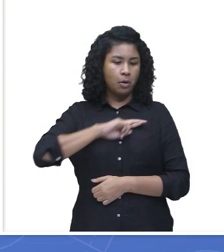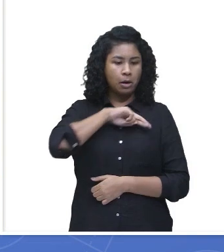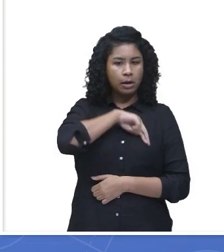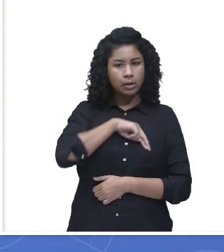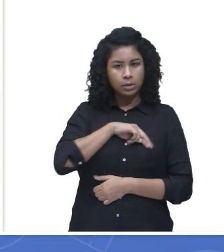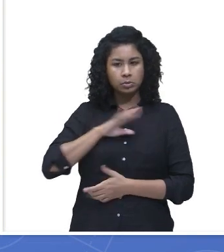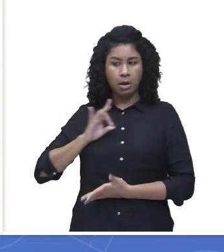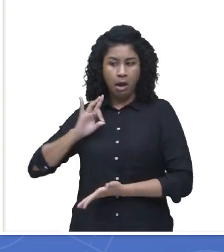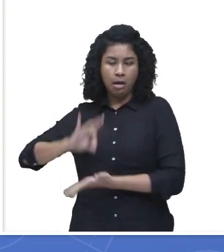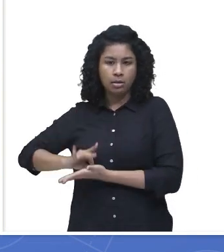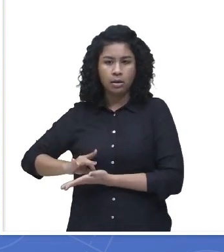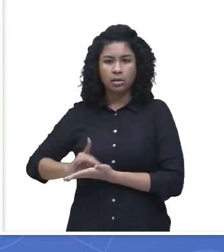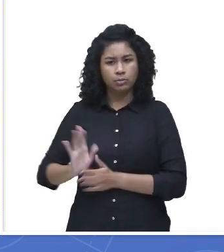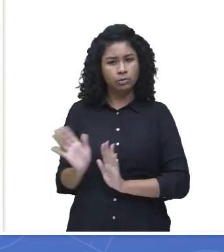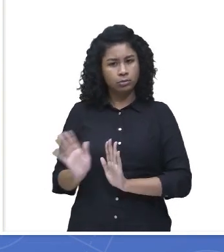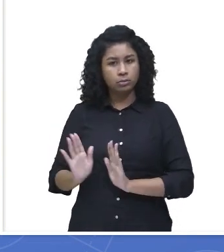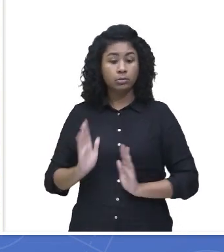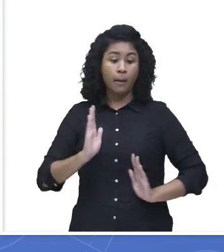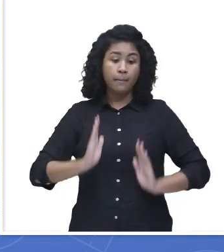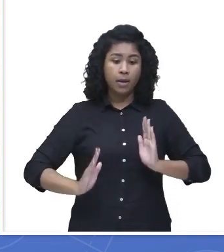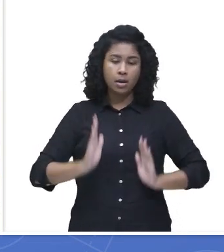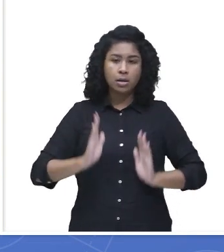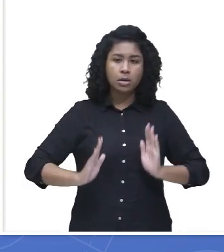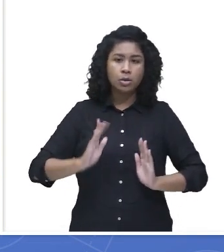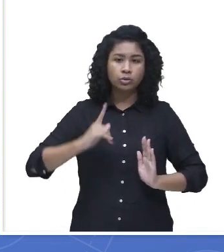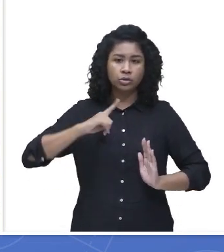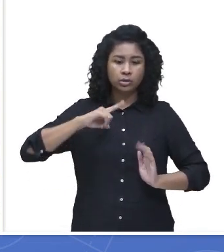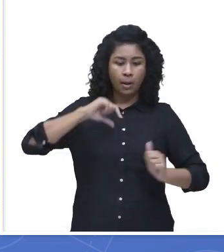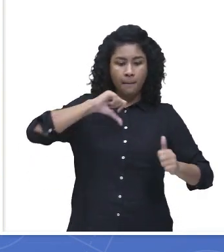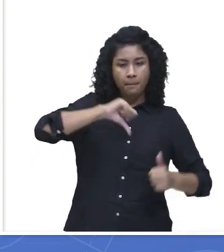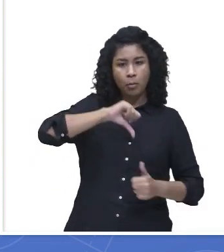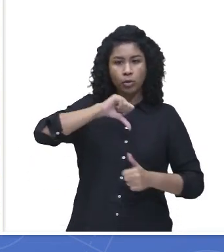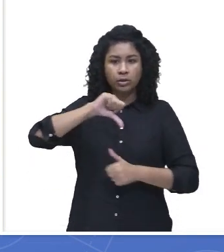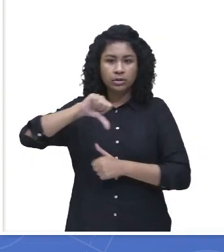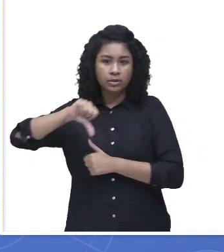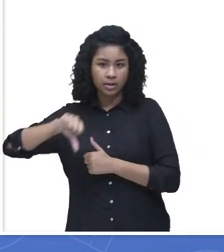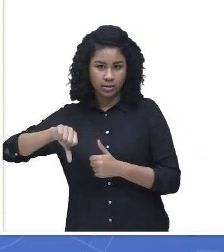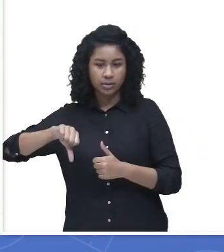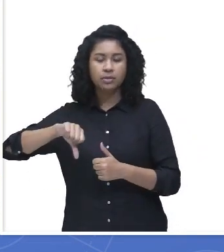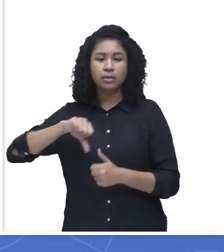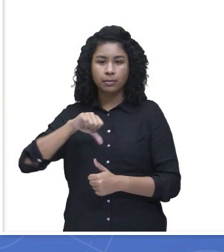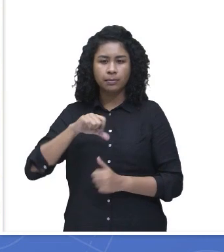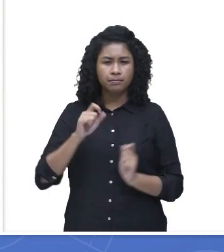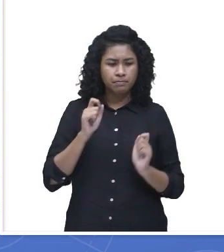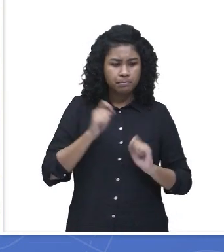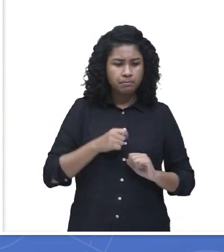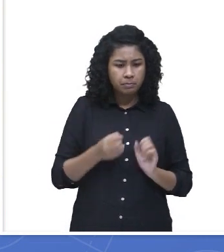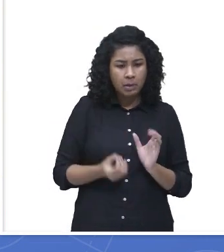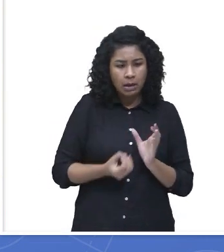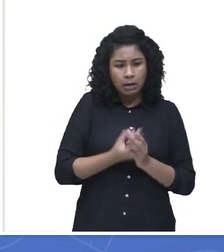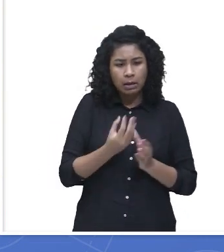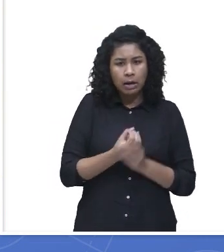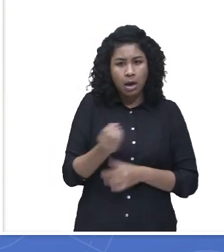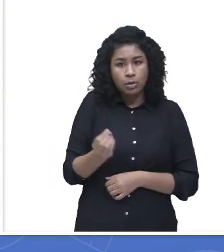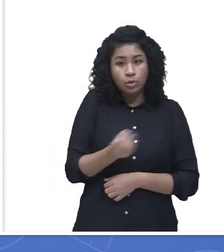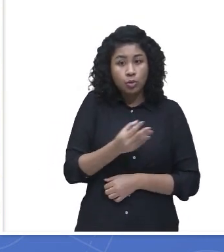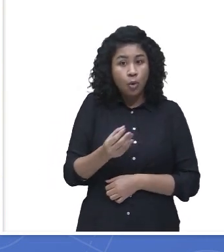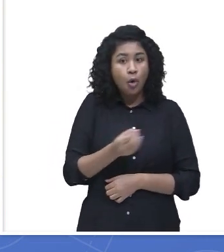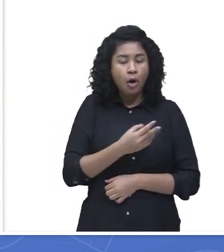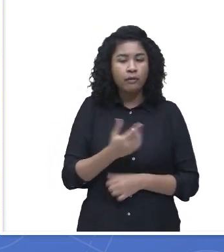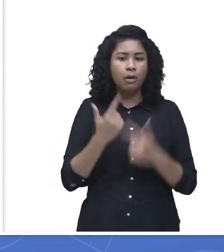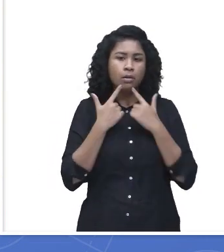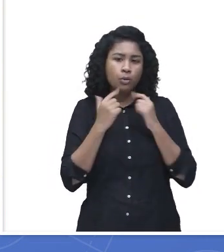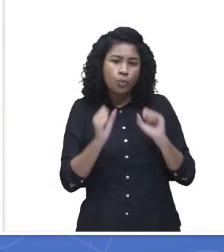ele é um período de transição. É um momento em que os autores, ora, inovam em determinado aspecto, na linguagem,